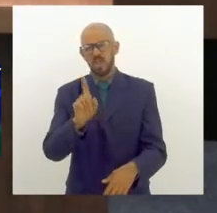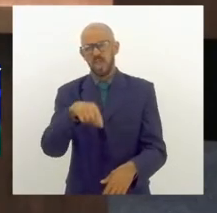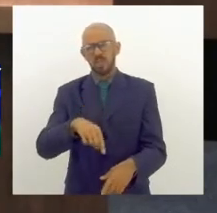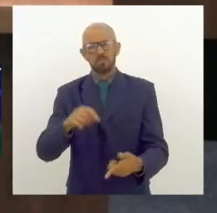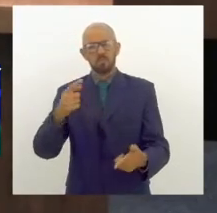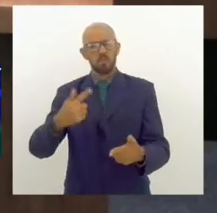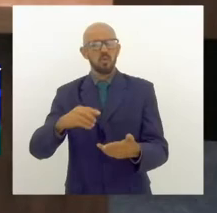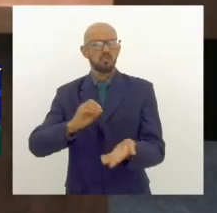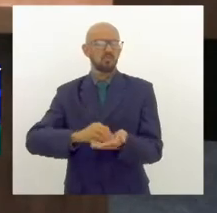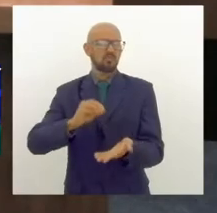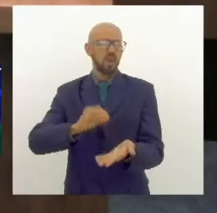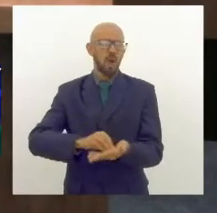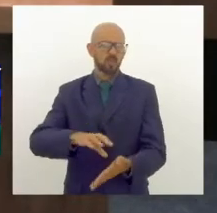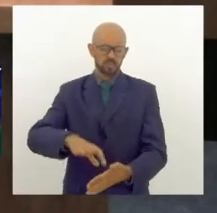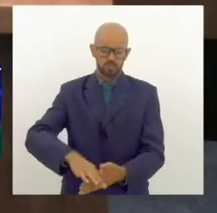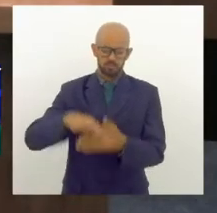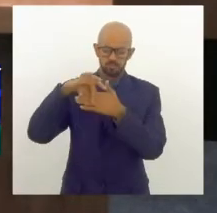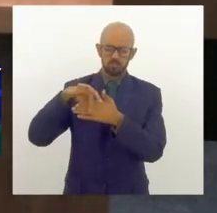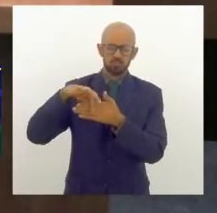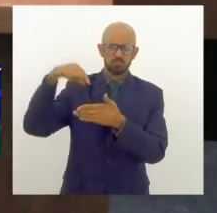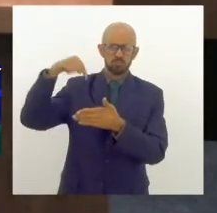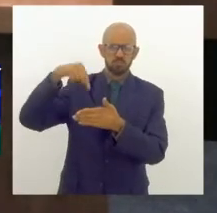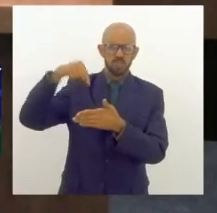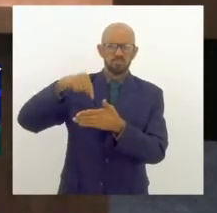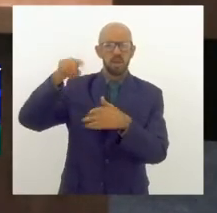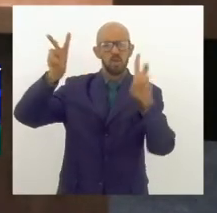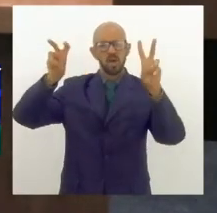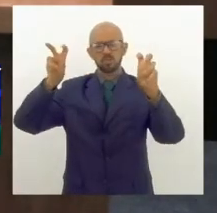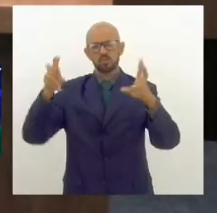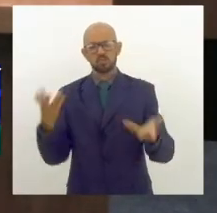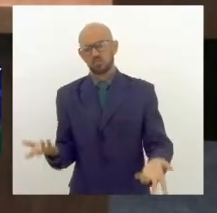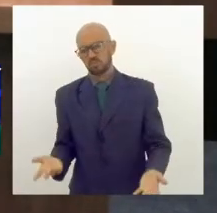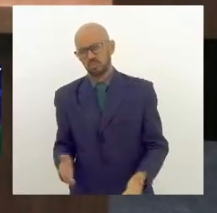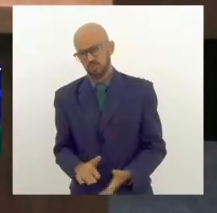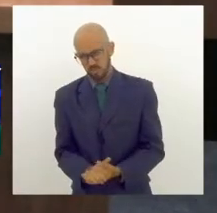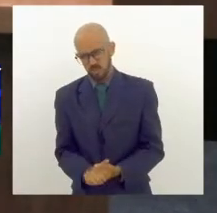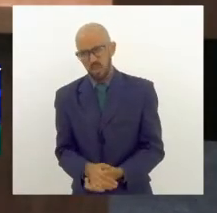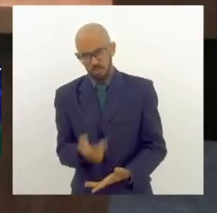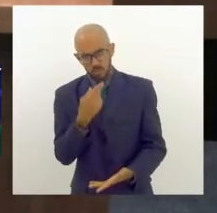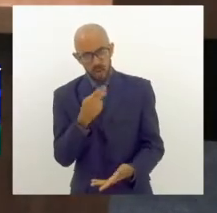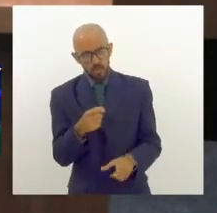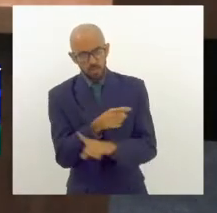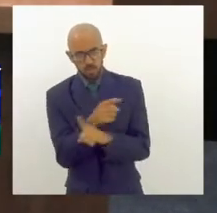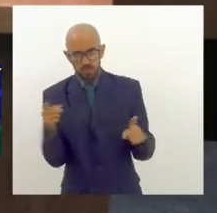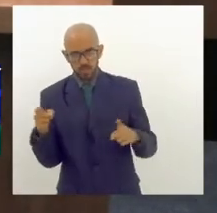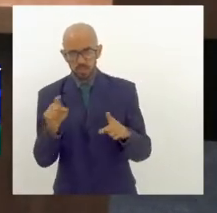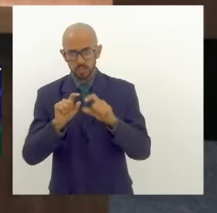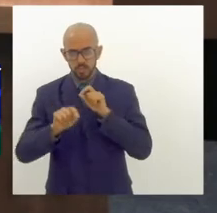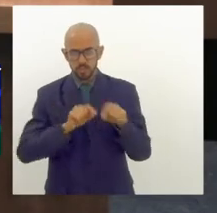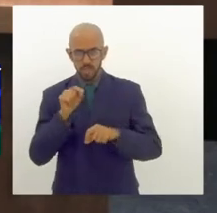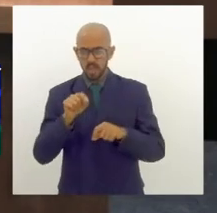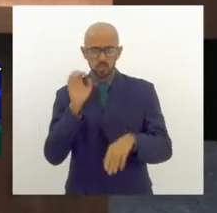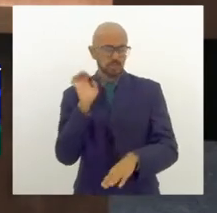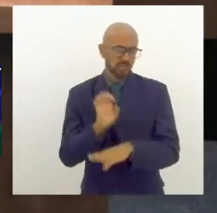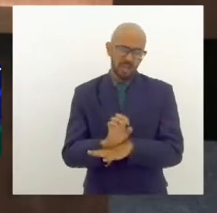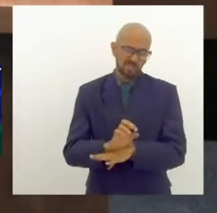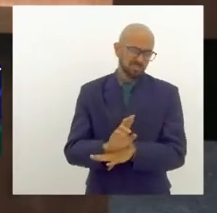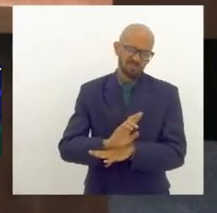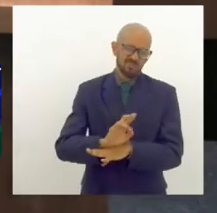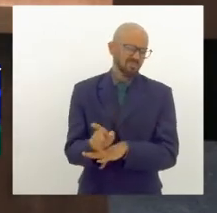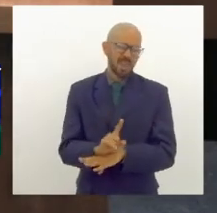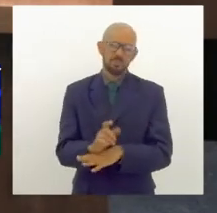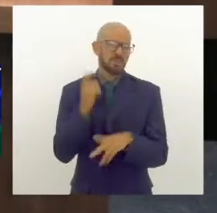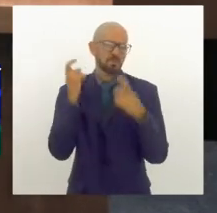prioridade. Então, eu reafirmo para vocês, O Estado não está preocupado em